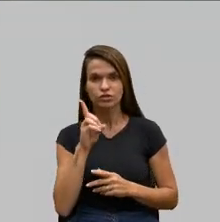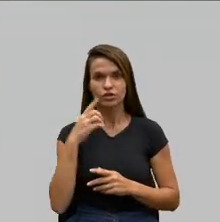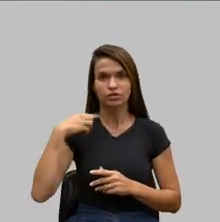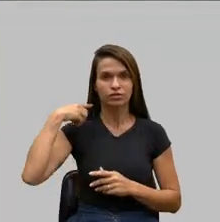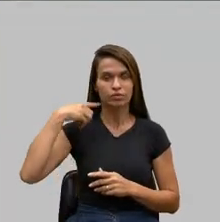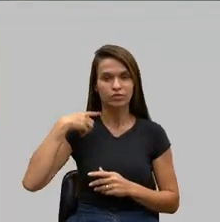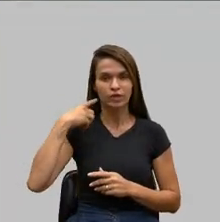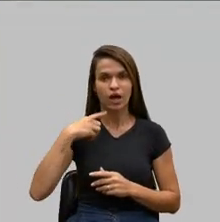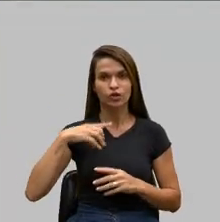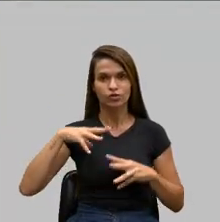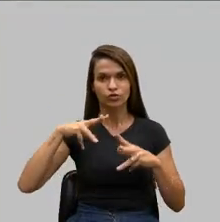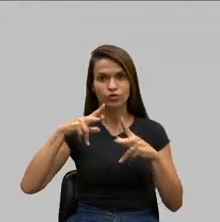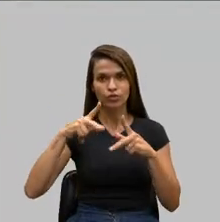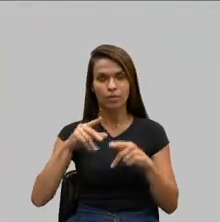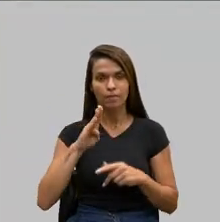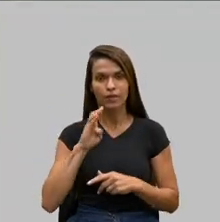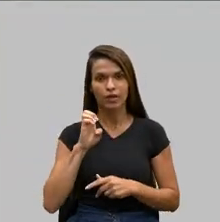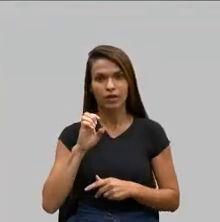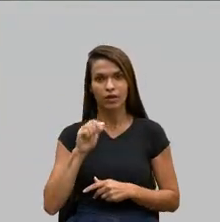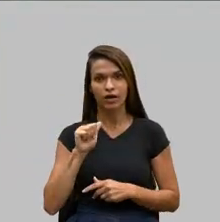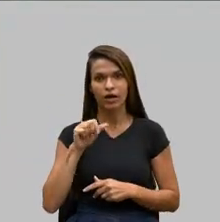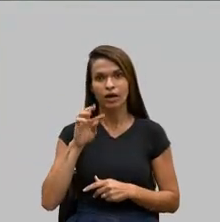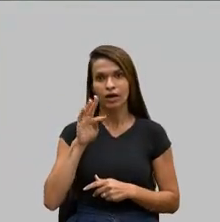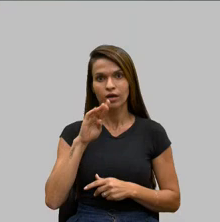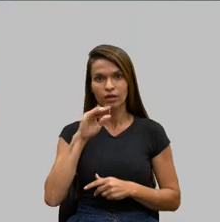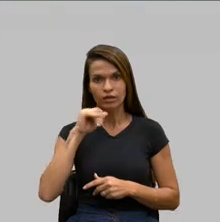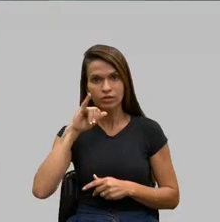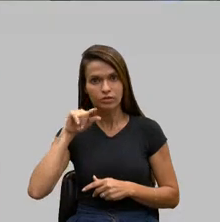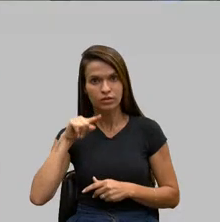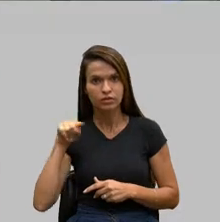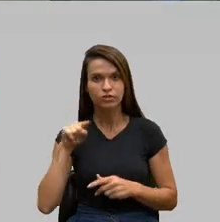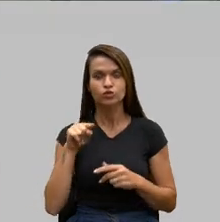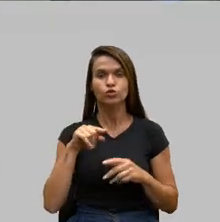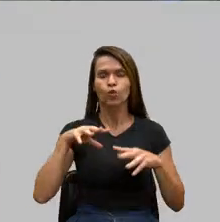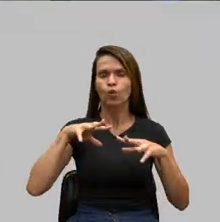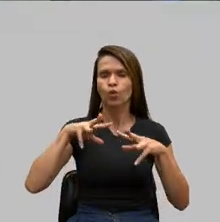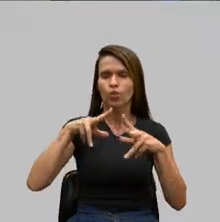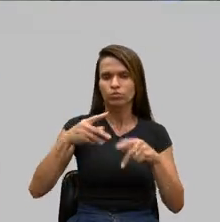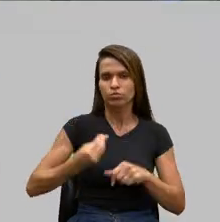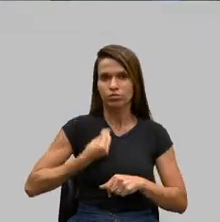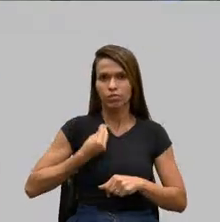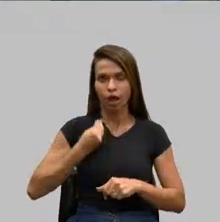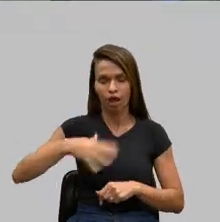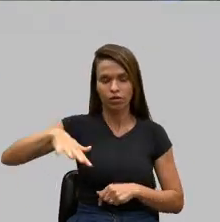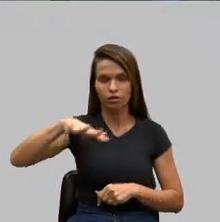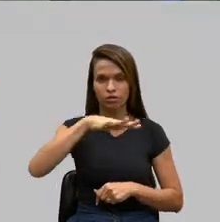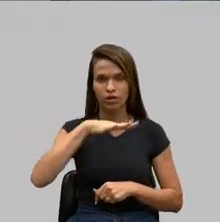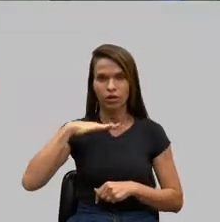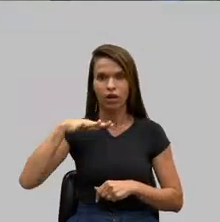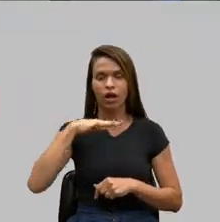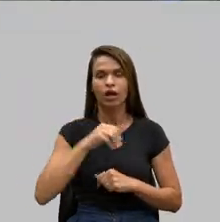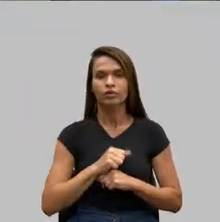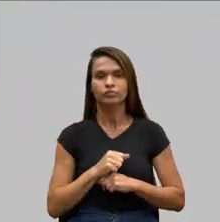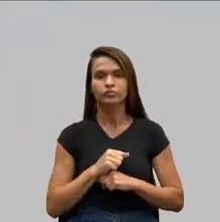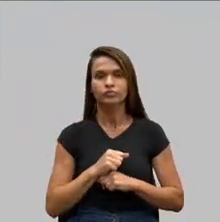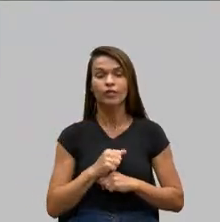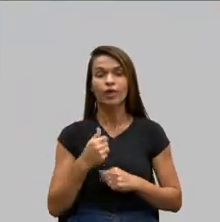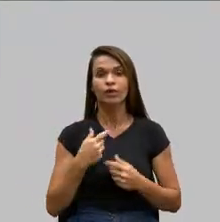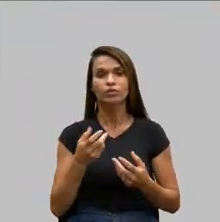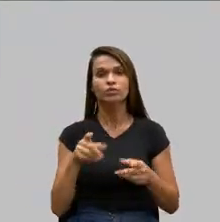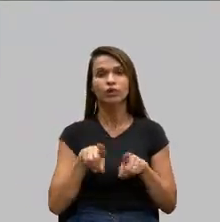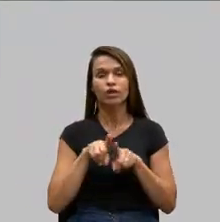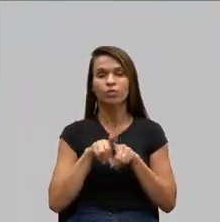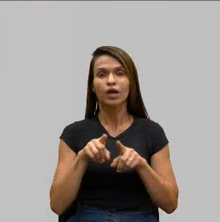Beatriz aqueles que se encontram aqui nesse espaço Nossa consultoria e eu também gostaria